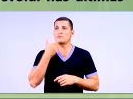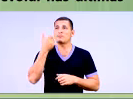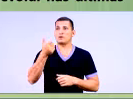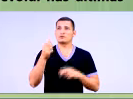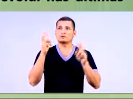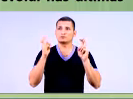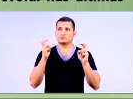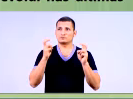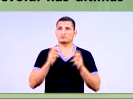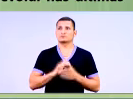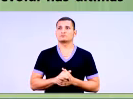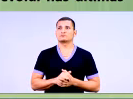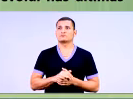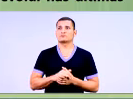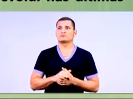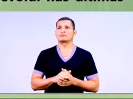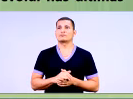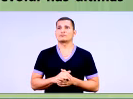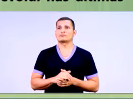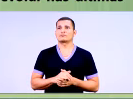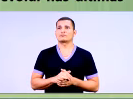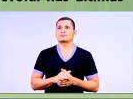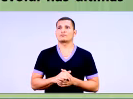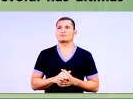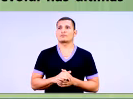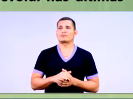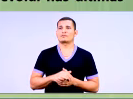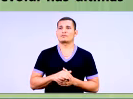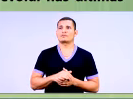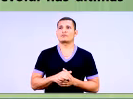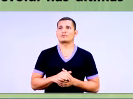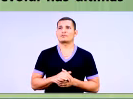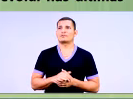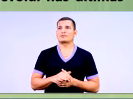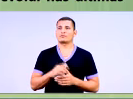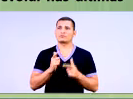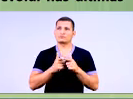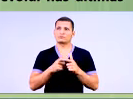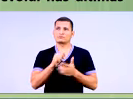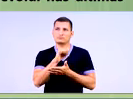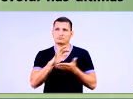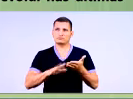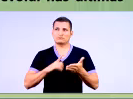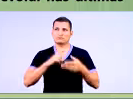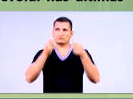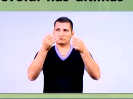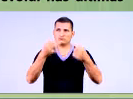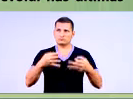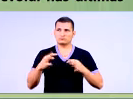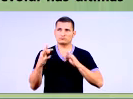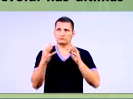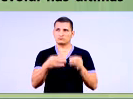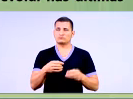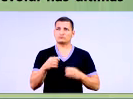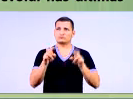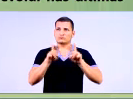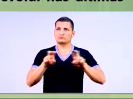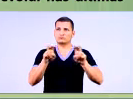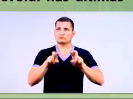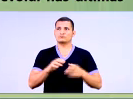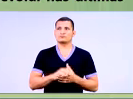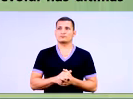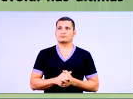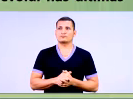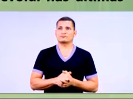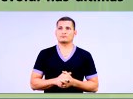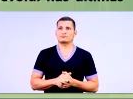então seria What's a computer? O que é um computador? Porque o texto vai explicando, né, tudo sobre o computador. A segunda